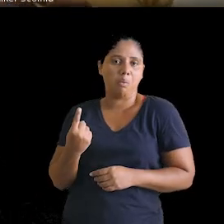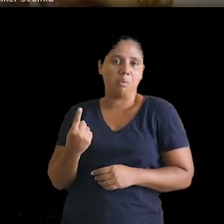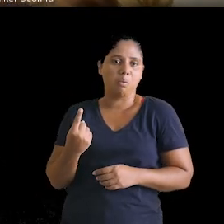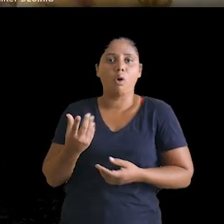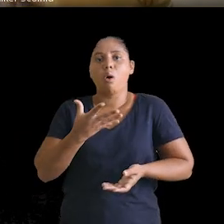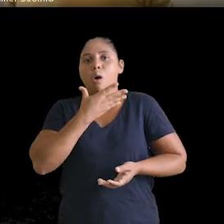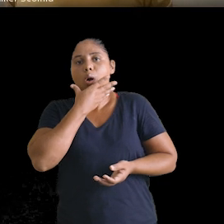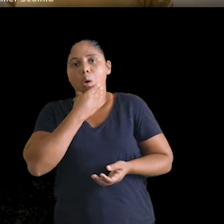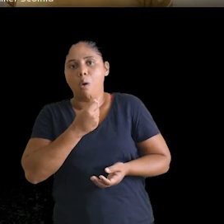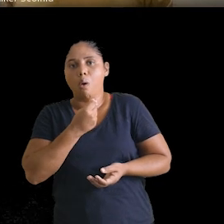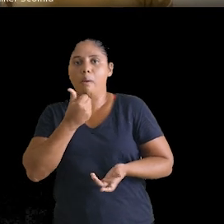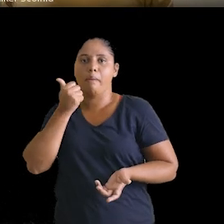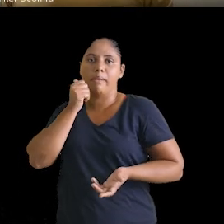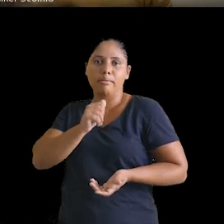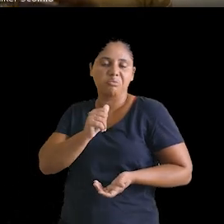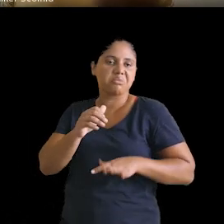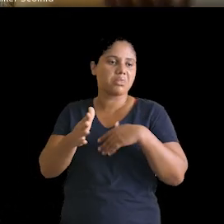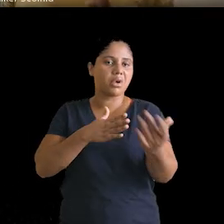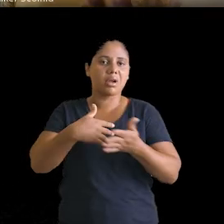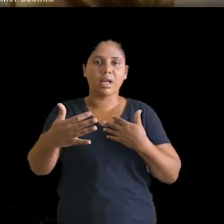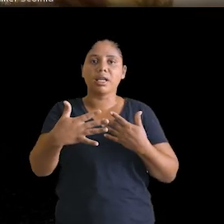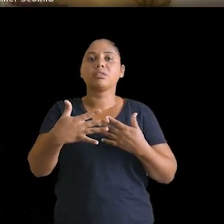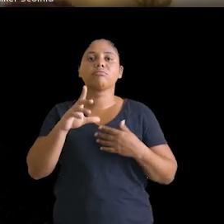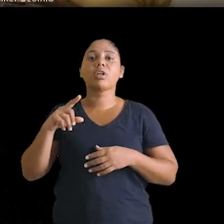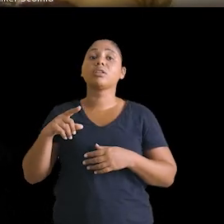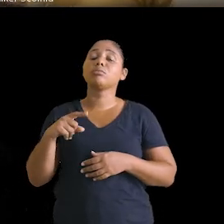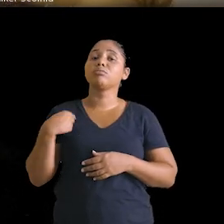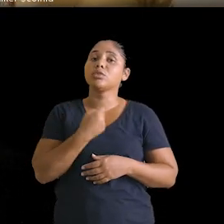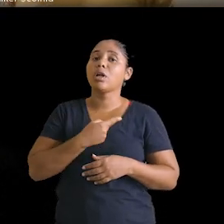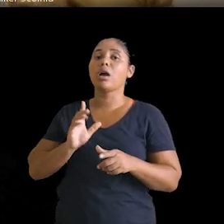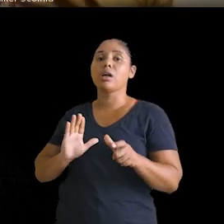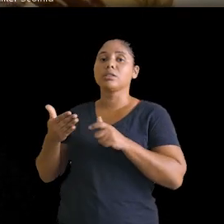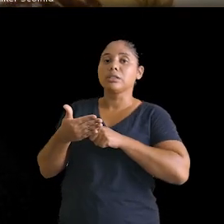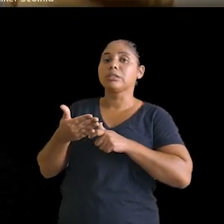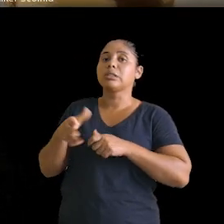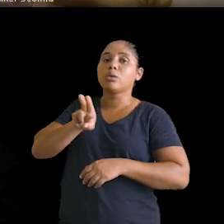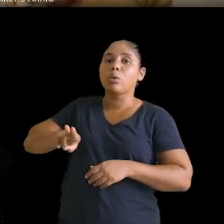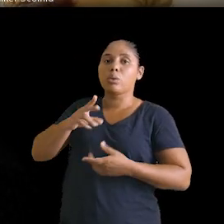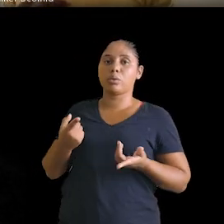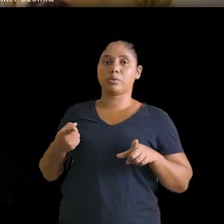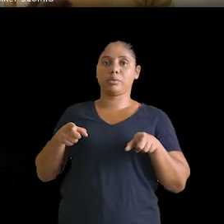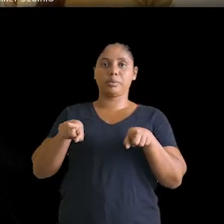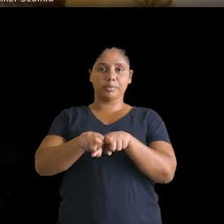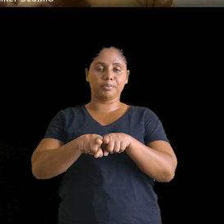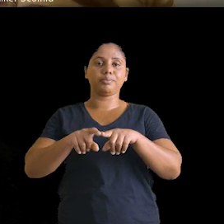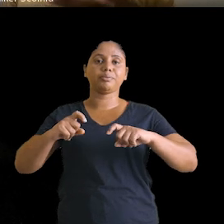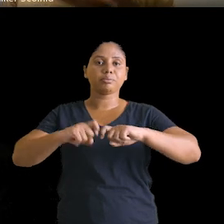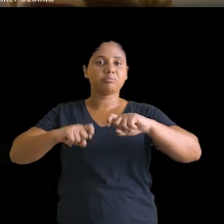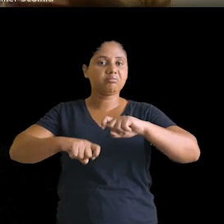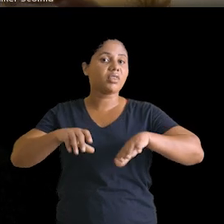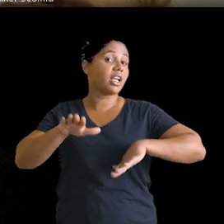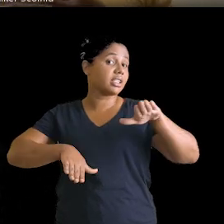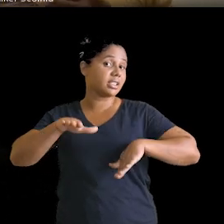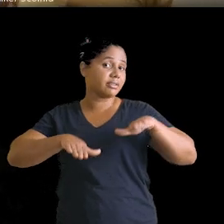gente fala parcerias sexuais, tá? Onde essa pessoa ela vai dizer se tem relação, inclusive se tem uma relação transcentrada, tá?